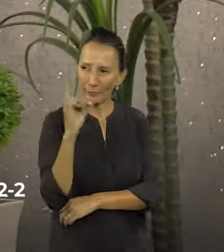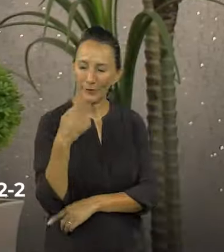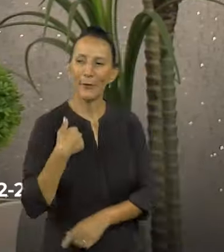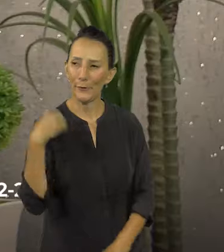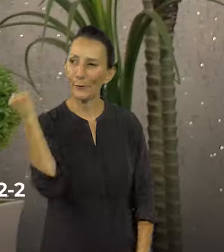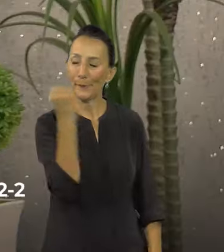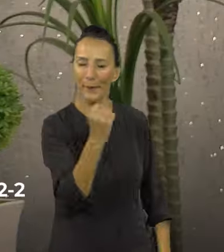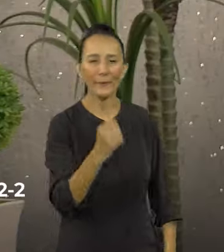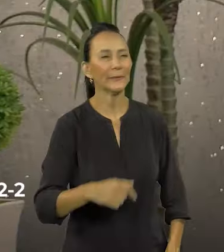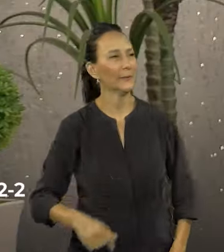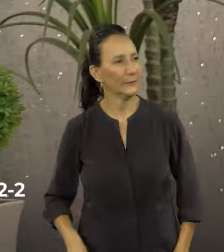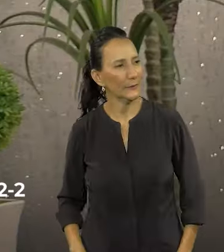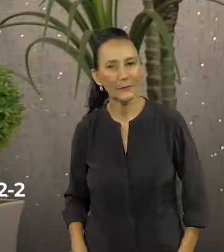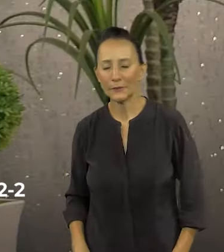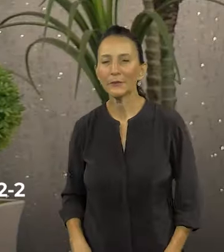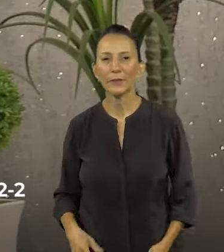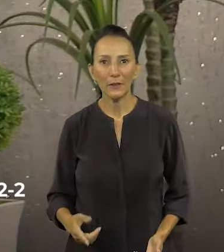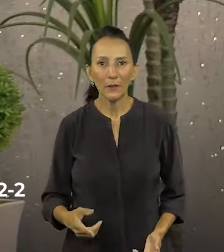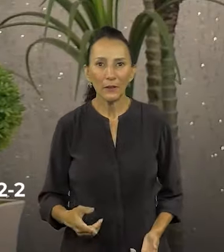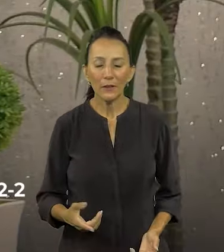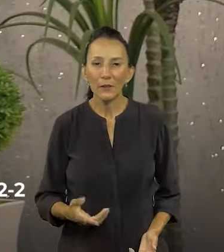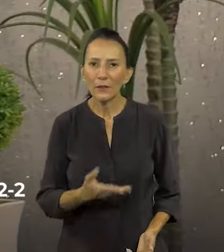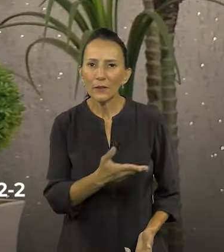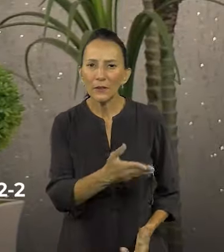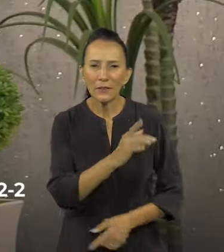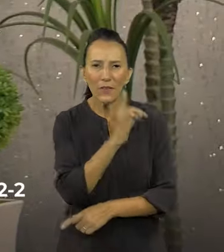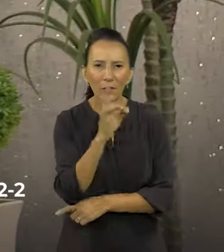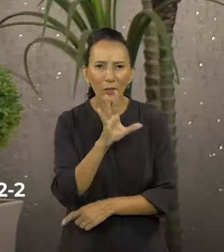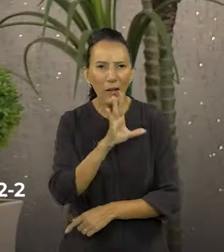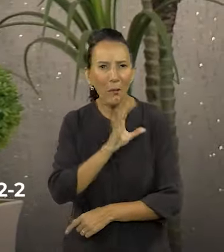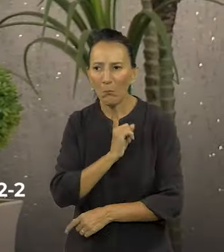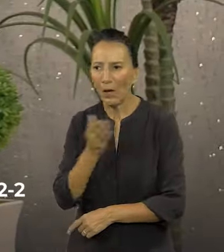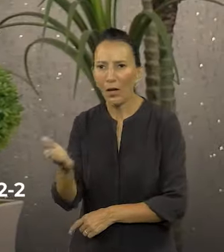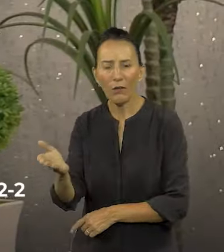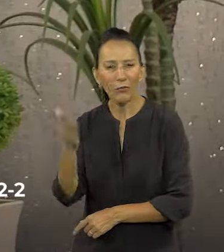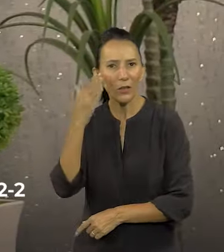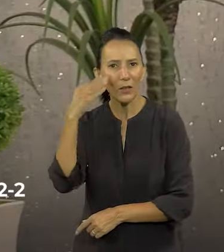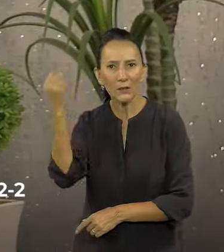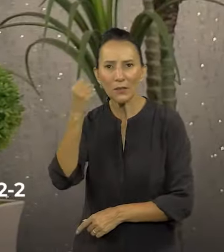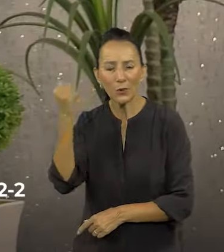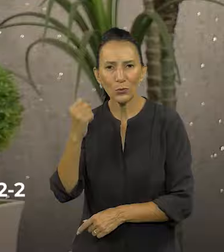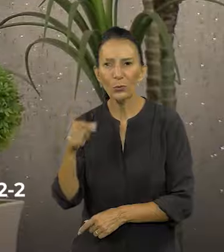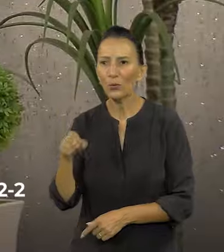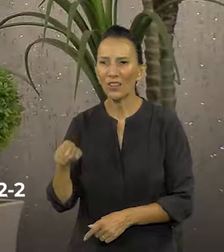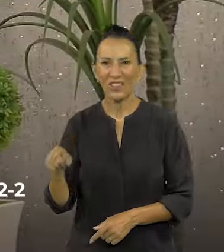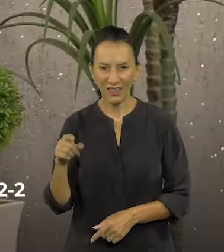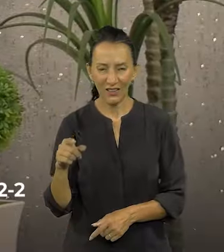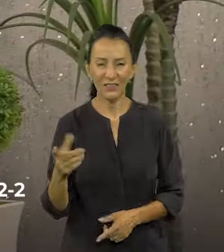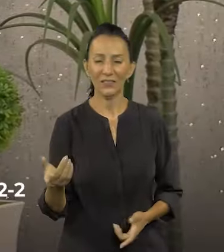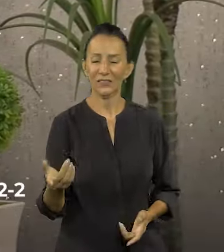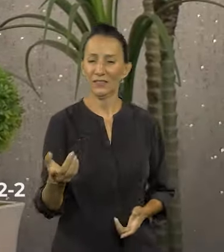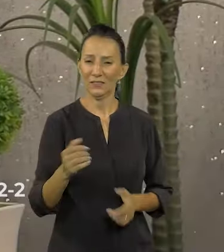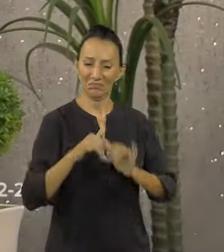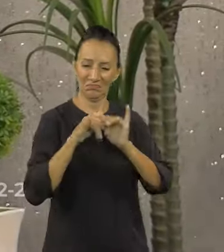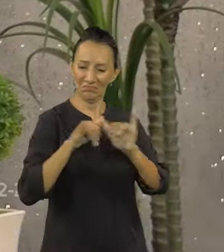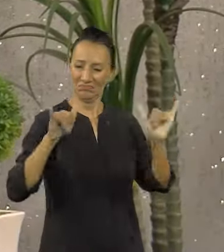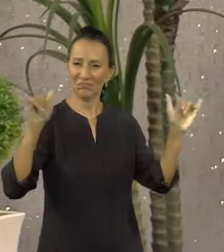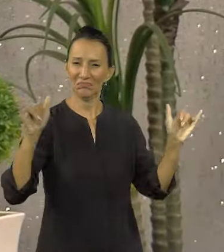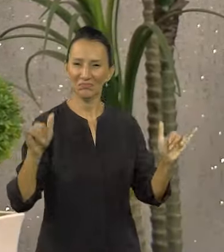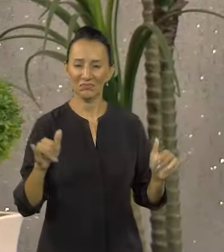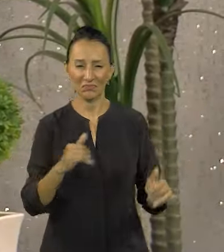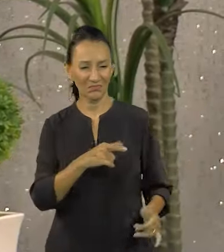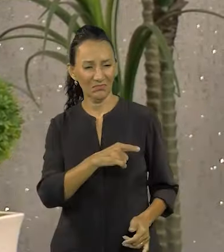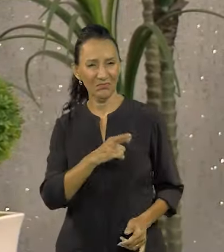precipitado de matar quem o amava deixa todo Israel saber que ele era